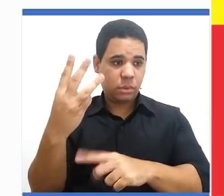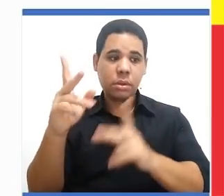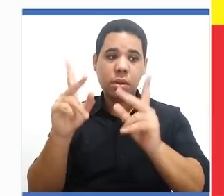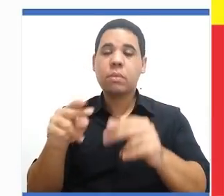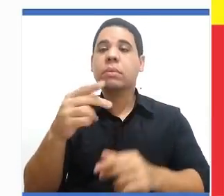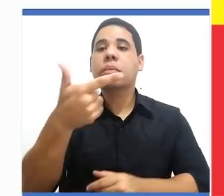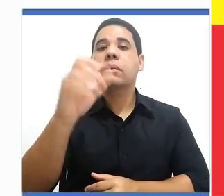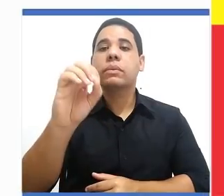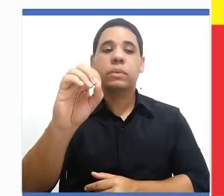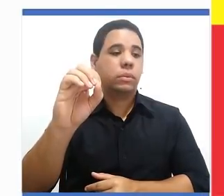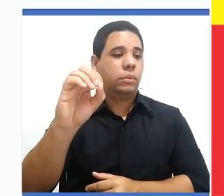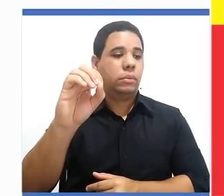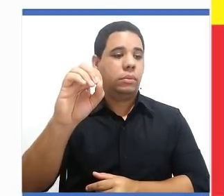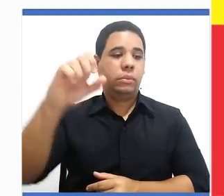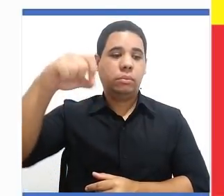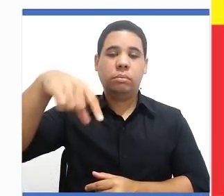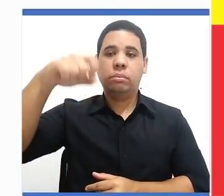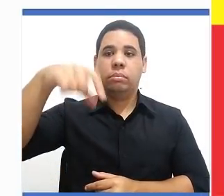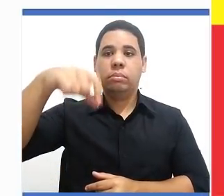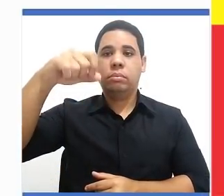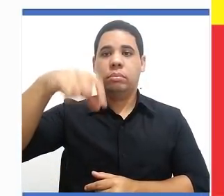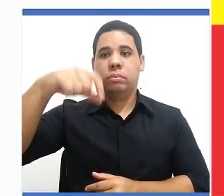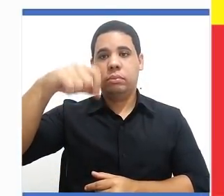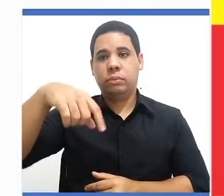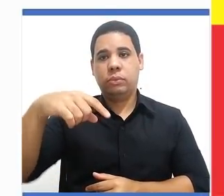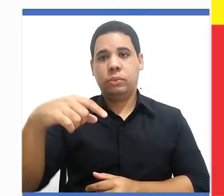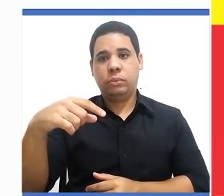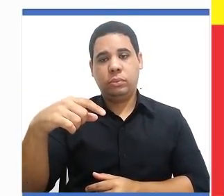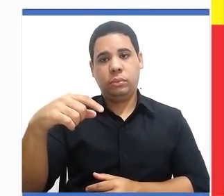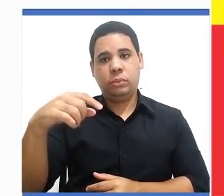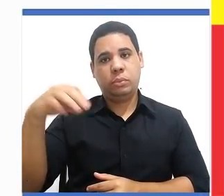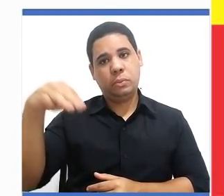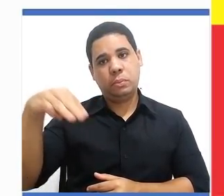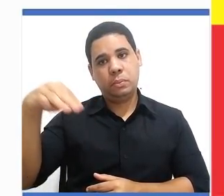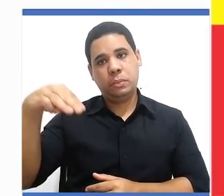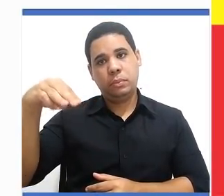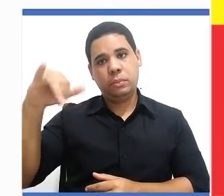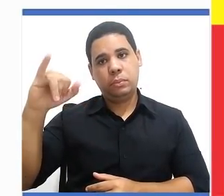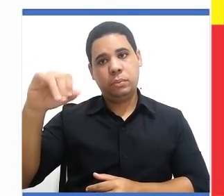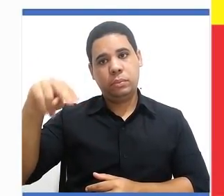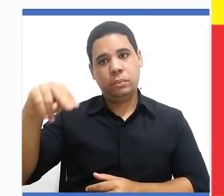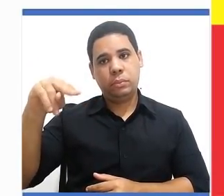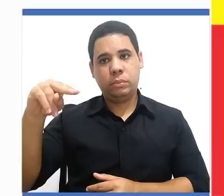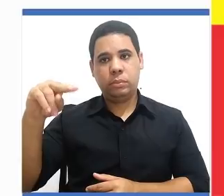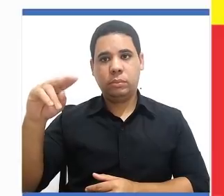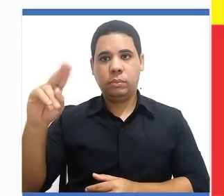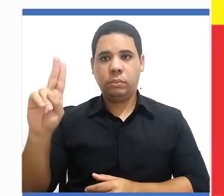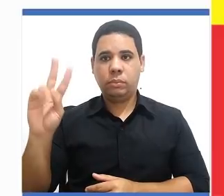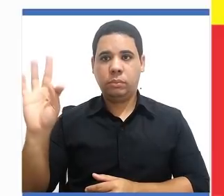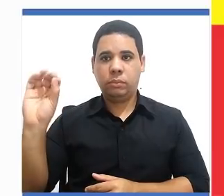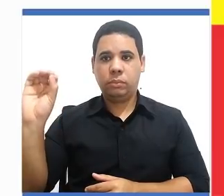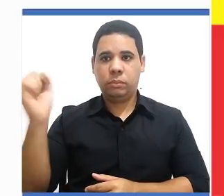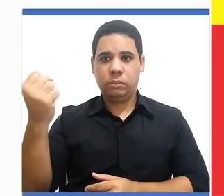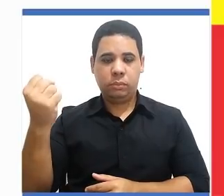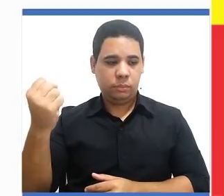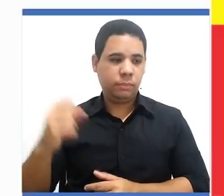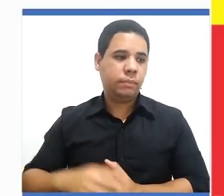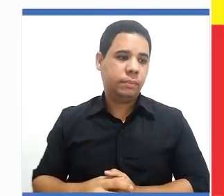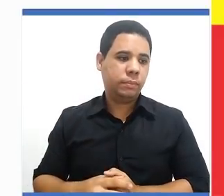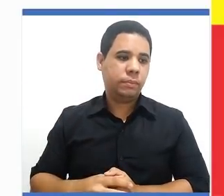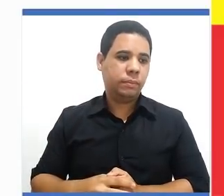Vamos tentar fazer. Veja que 60 dividido por 3 vai ser quanto? 20. Então,